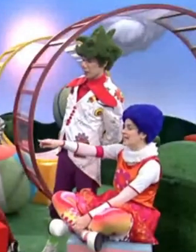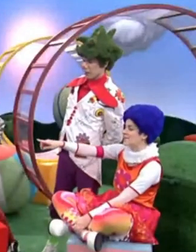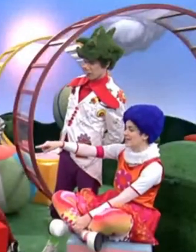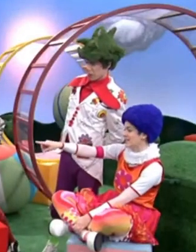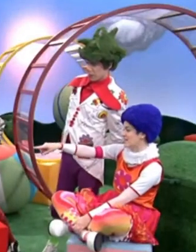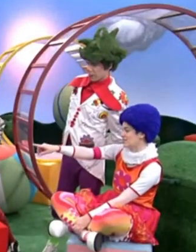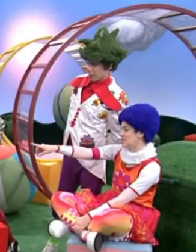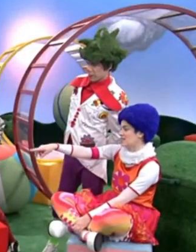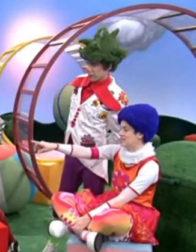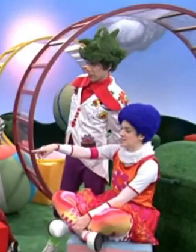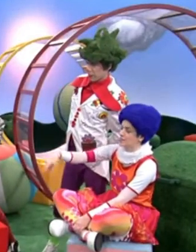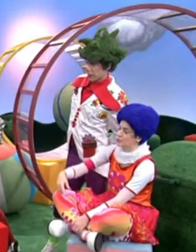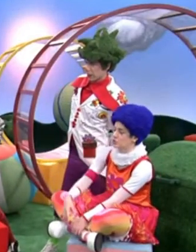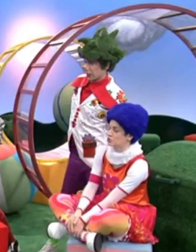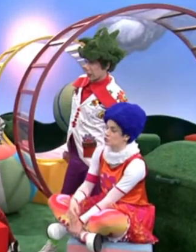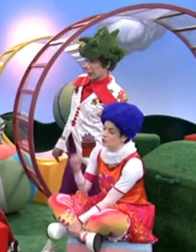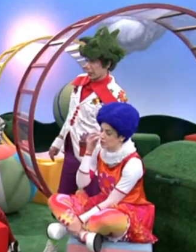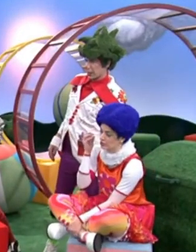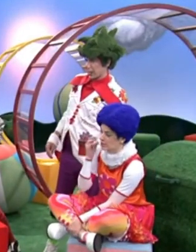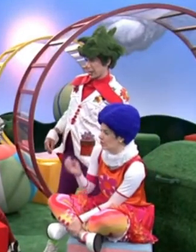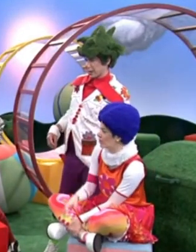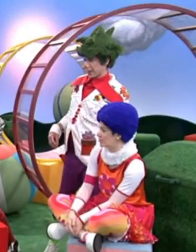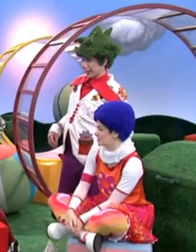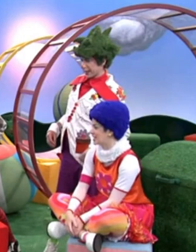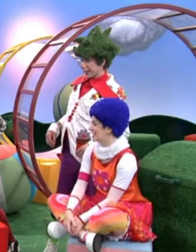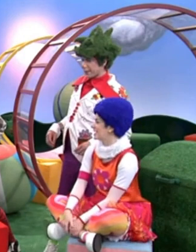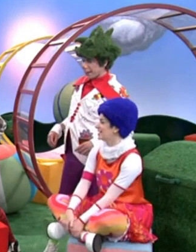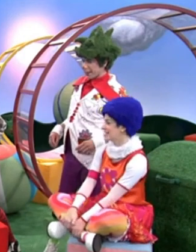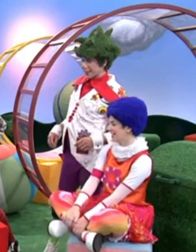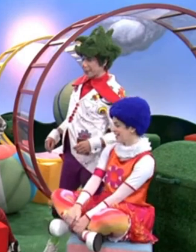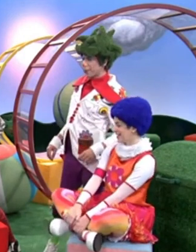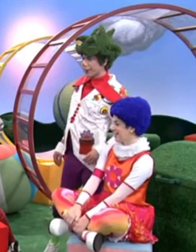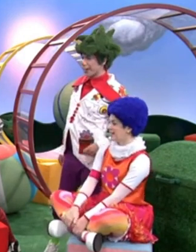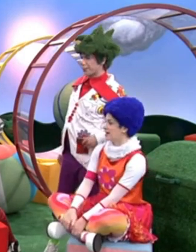que nem a mãe que deve ser a terceira bochecha